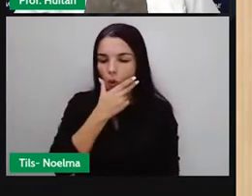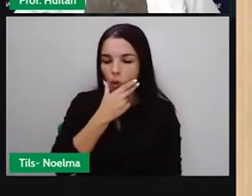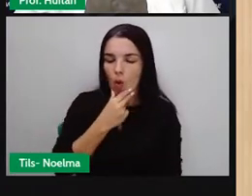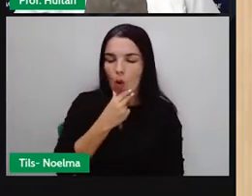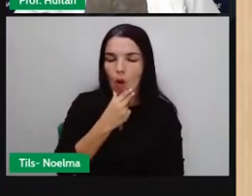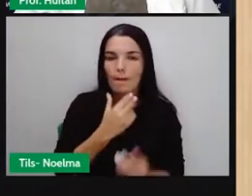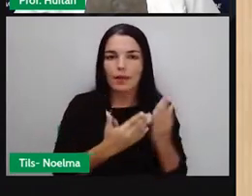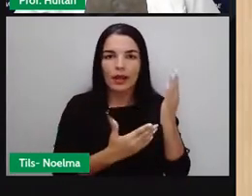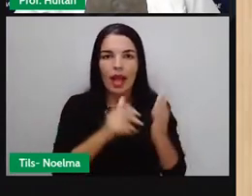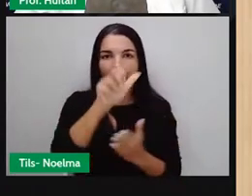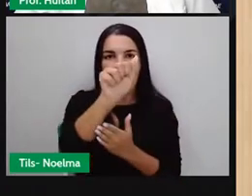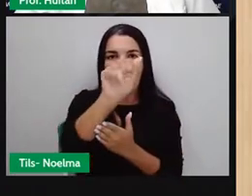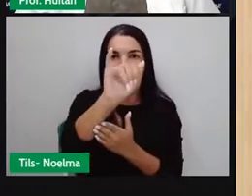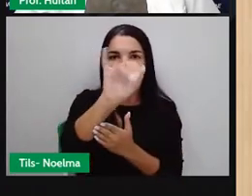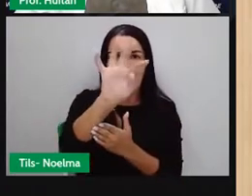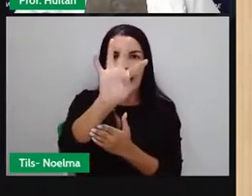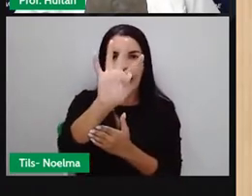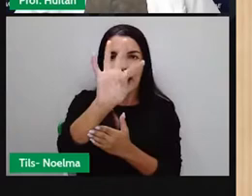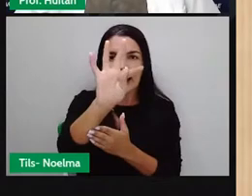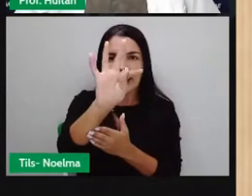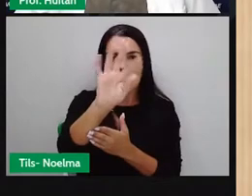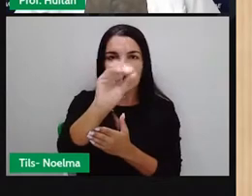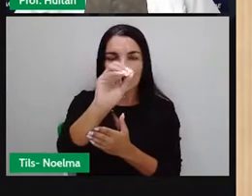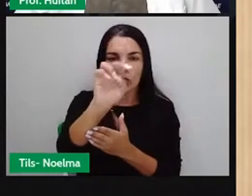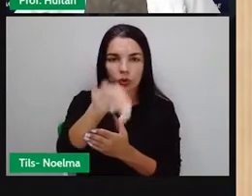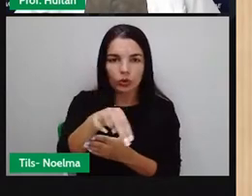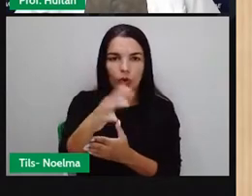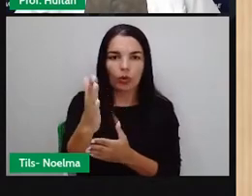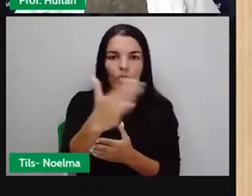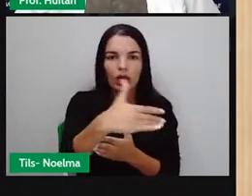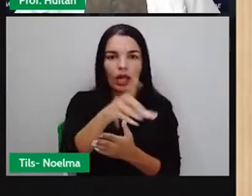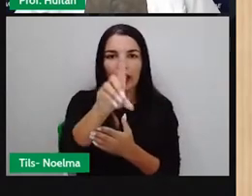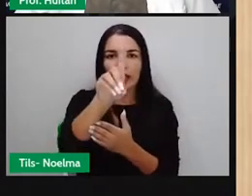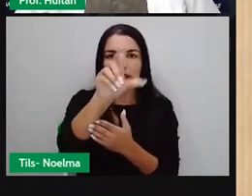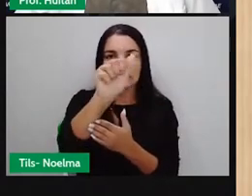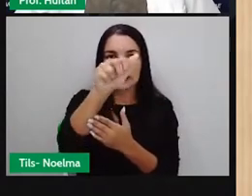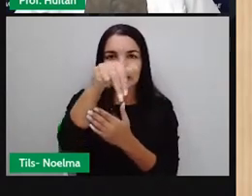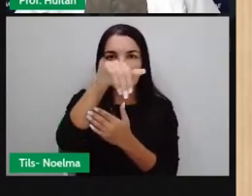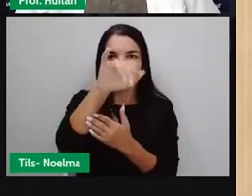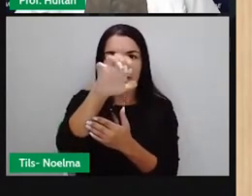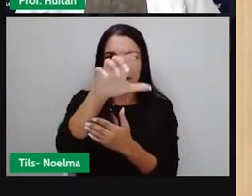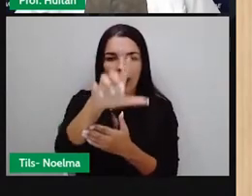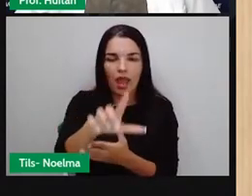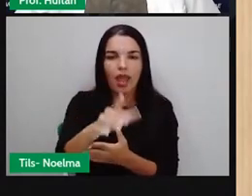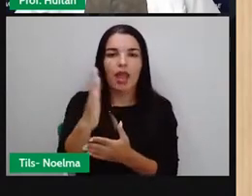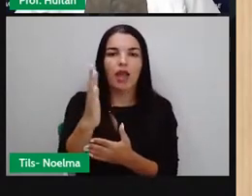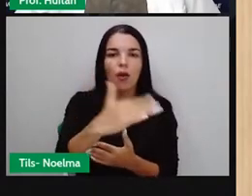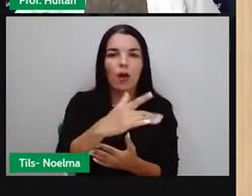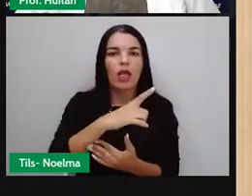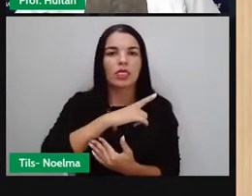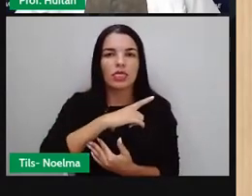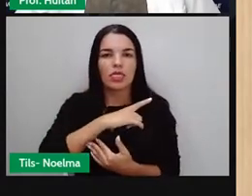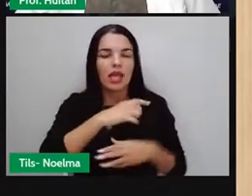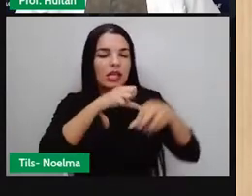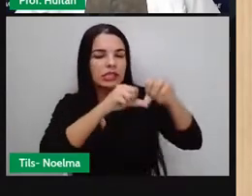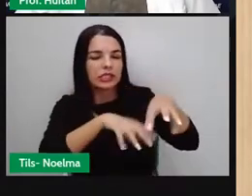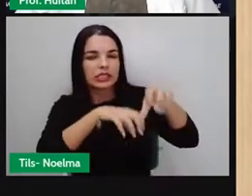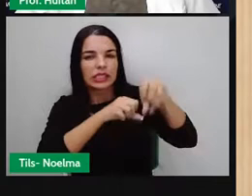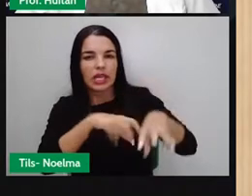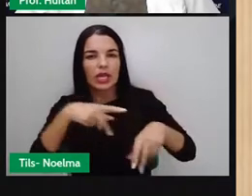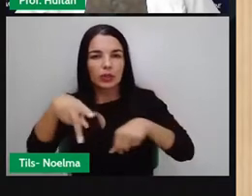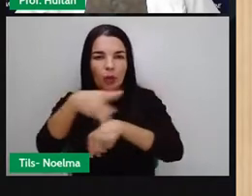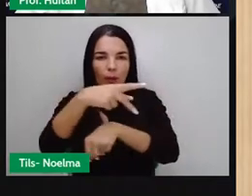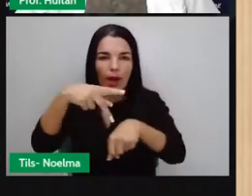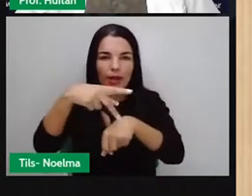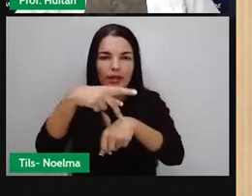Krenak, Davi Kopenawa e Daniel Mundurucu têm ensinado o país a repensar a